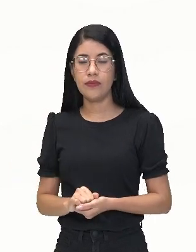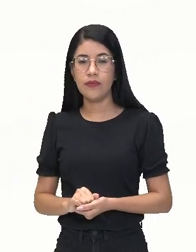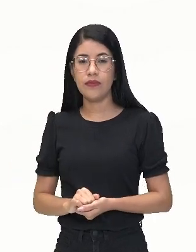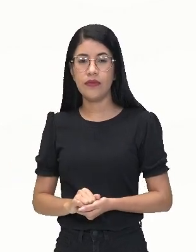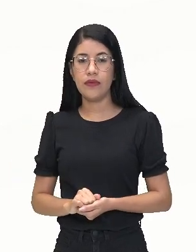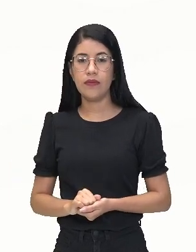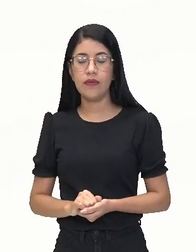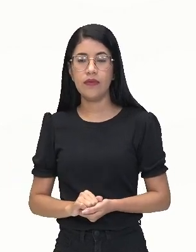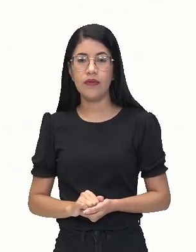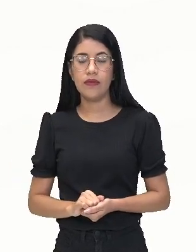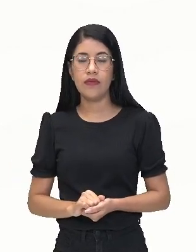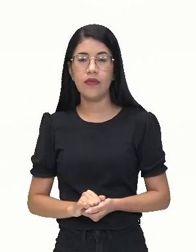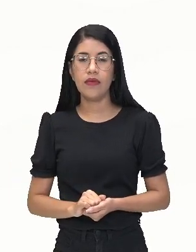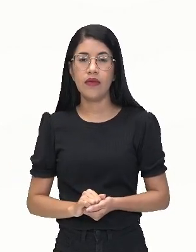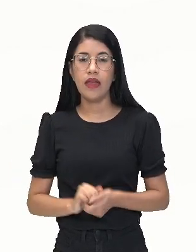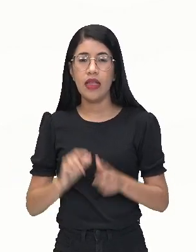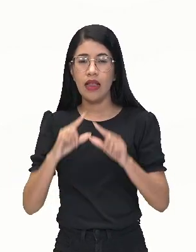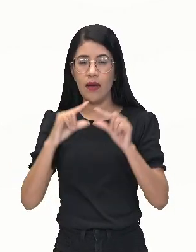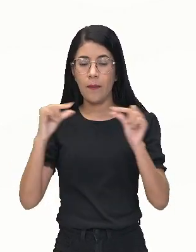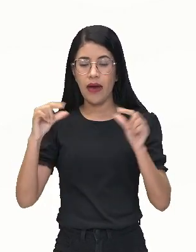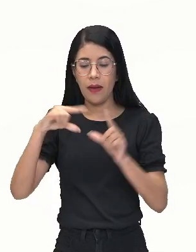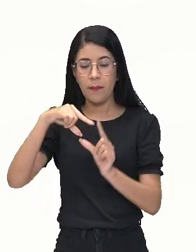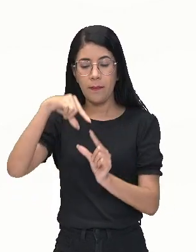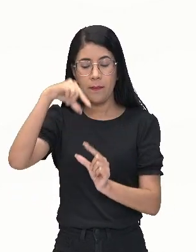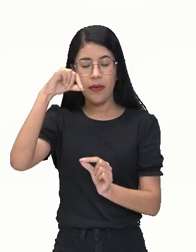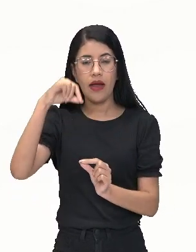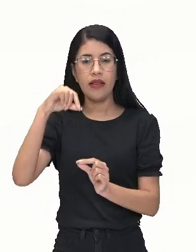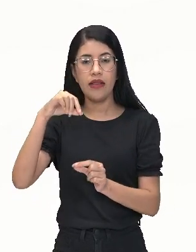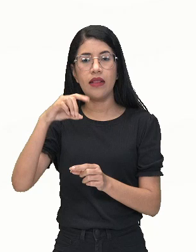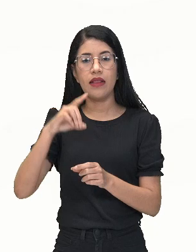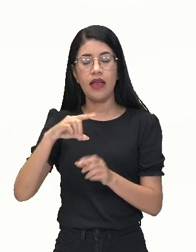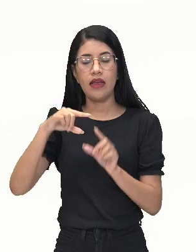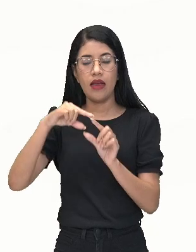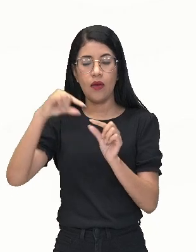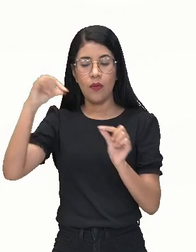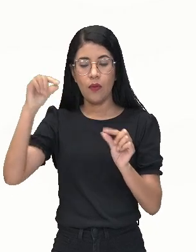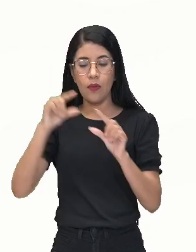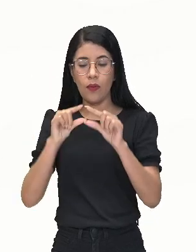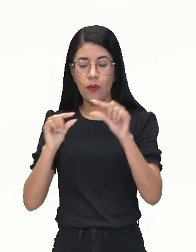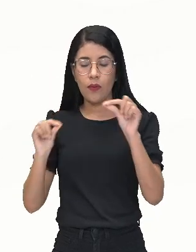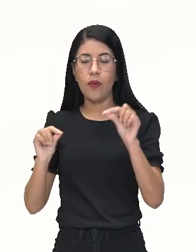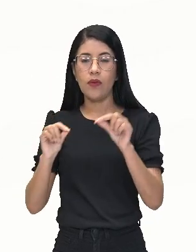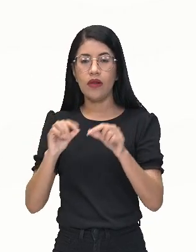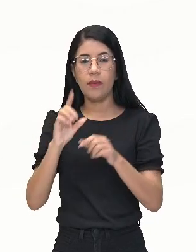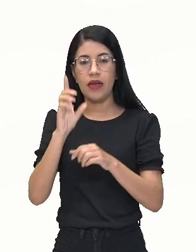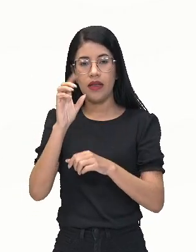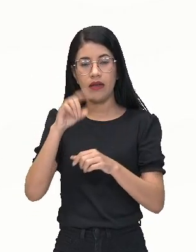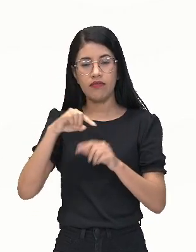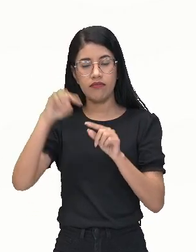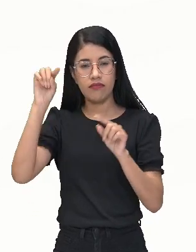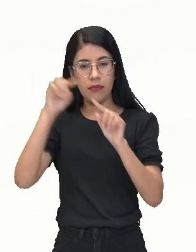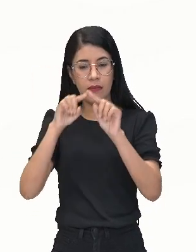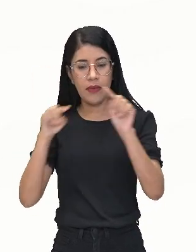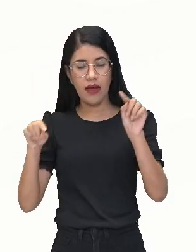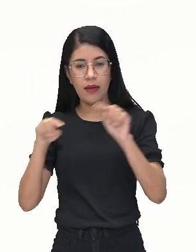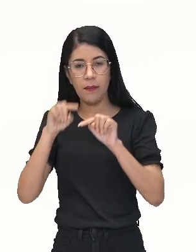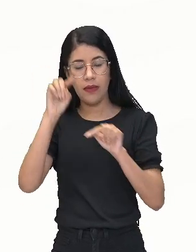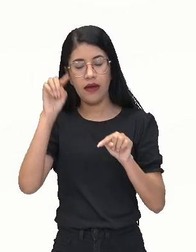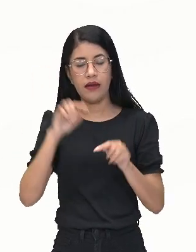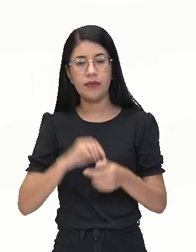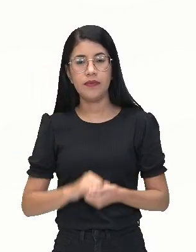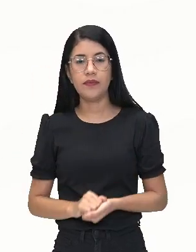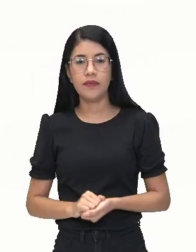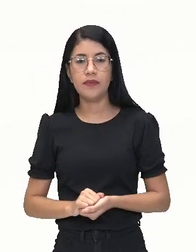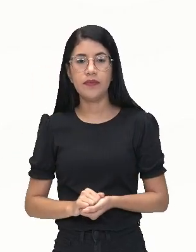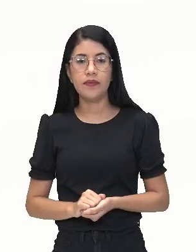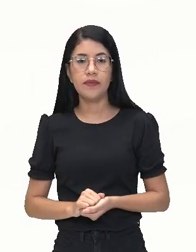Seja só com pontos cardeais, com cardeais e colaterais, ou com cardeais, colaterais e